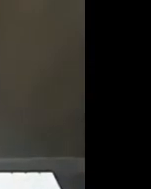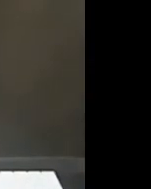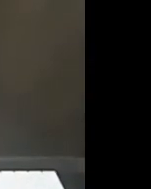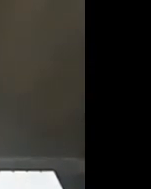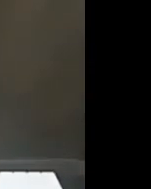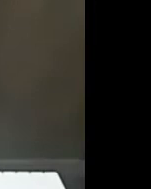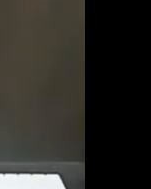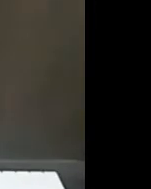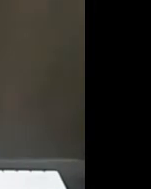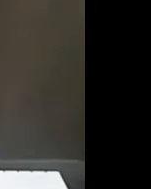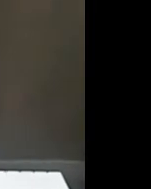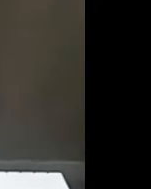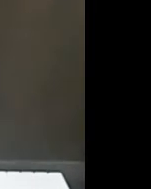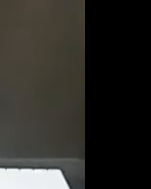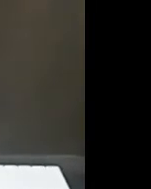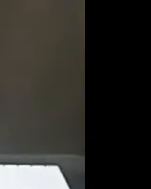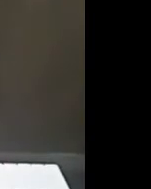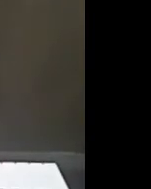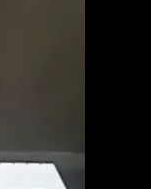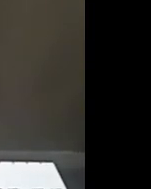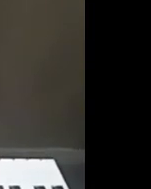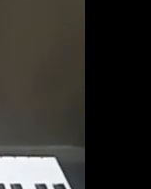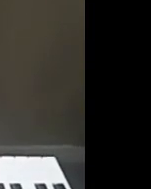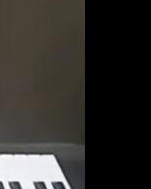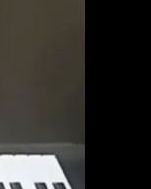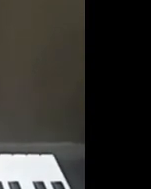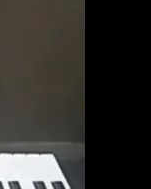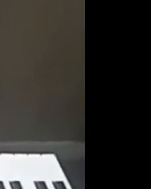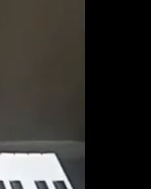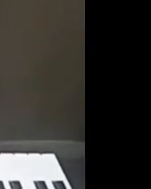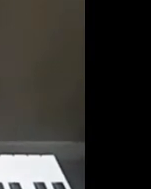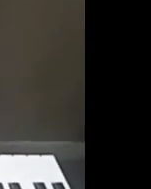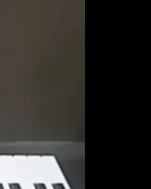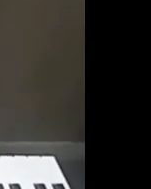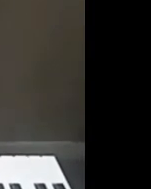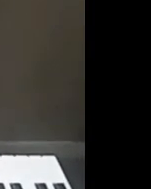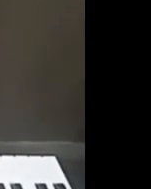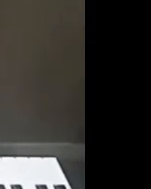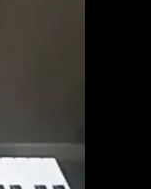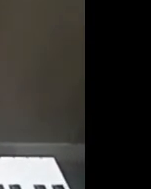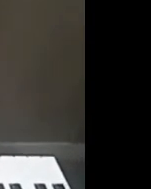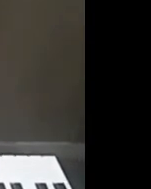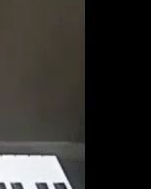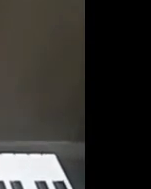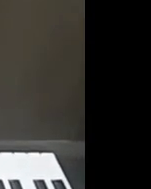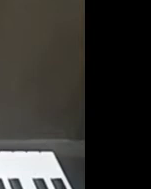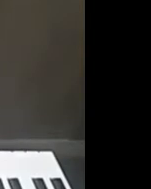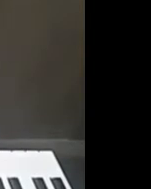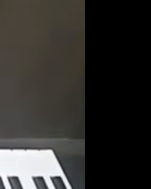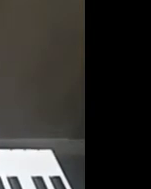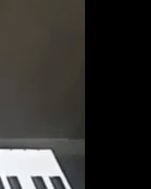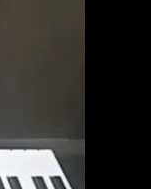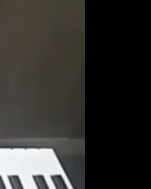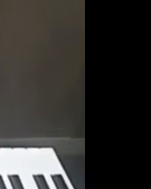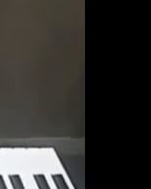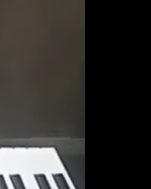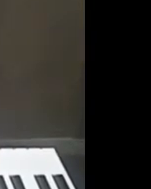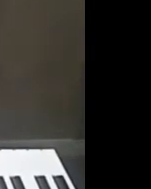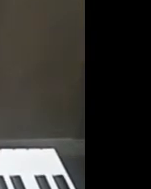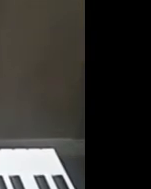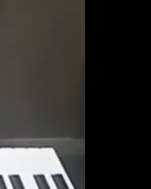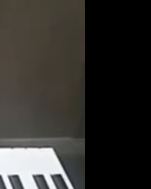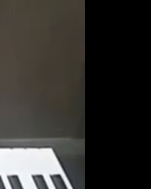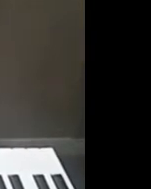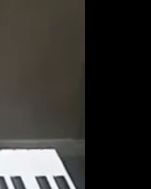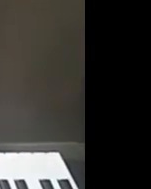que acho que o vídeo vai entrar. O paciente é um paciente com portador da síndrome de Apert,